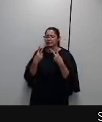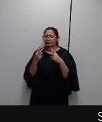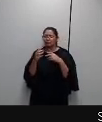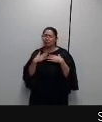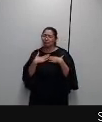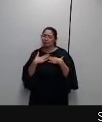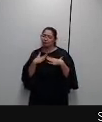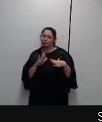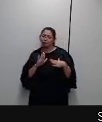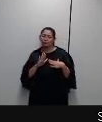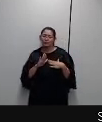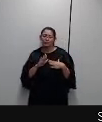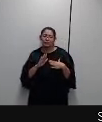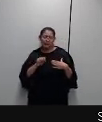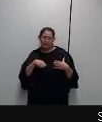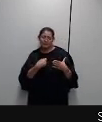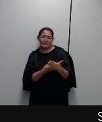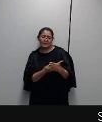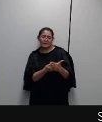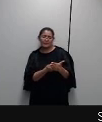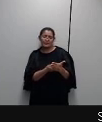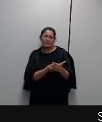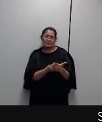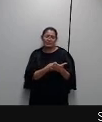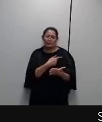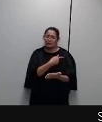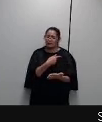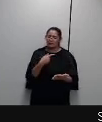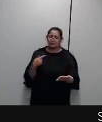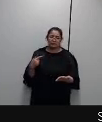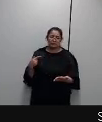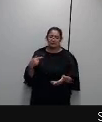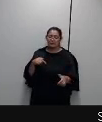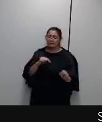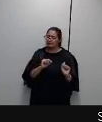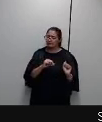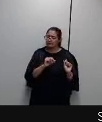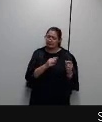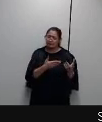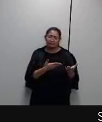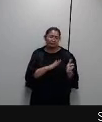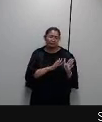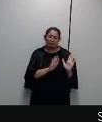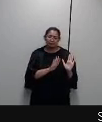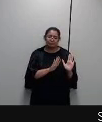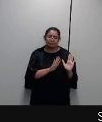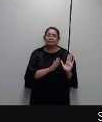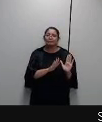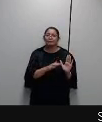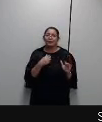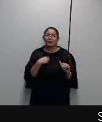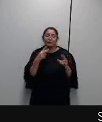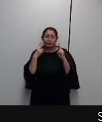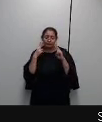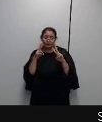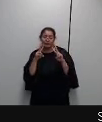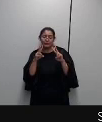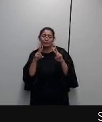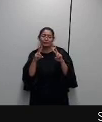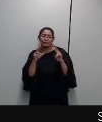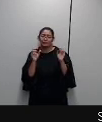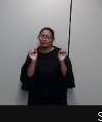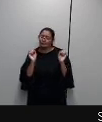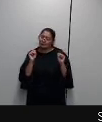porque aplicar a súmula 7 com todas as Benny sair do ministro Benedito que é isso eu espero que o que o que é que